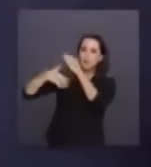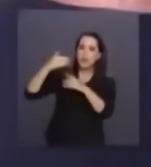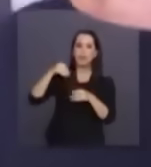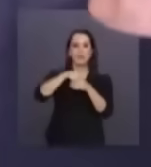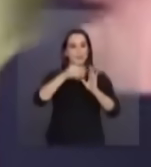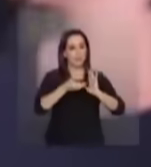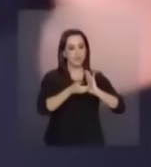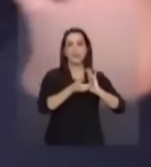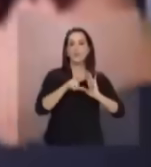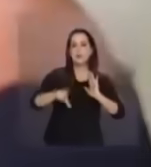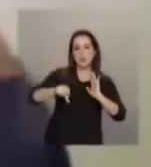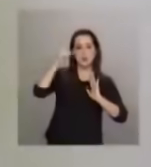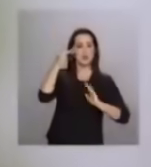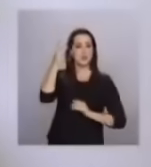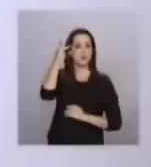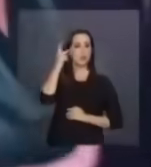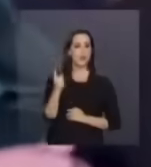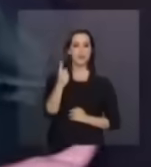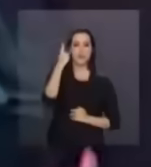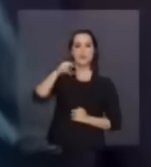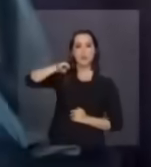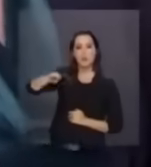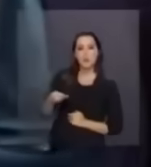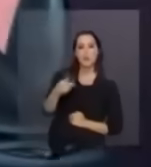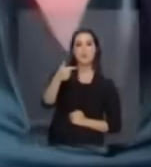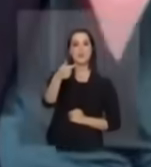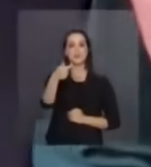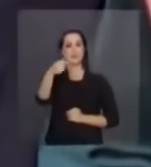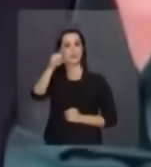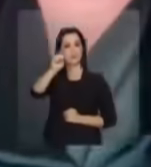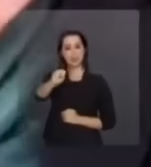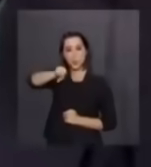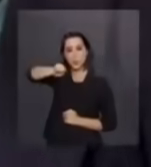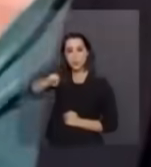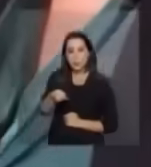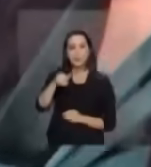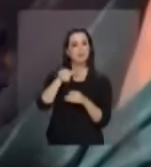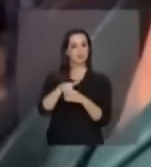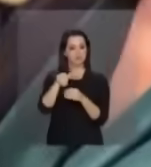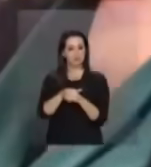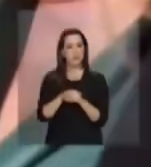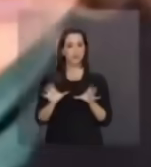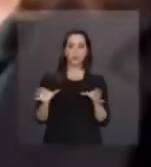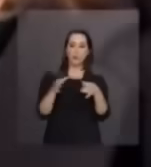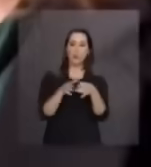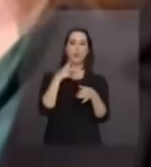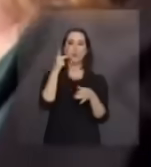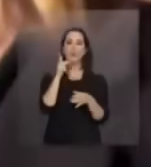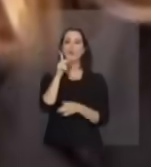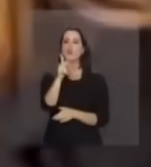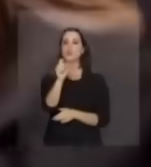Santa Catarina, o mesmo clube que, coincidentemente, o Carlos Bolsonaro também fazia parte. Acho que abre uma possível,